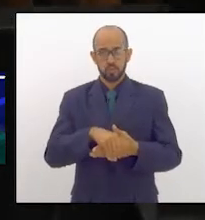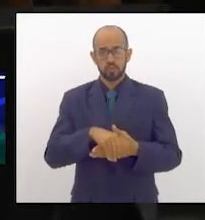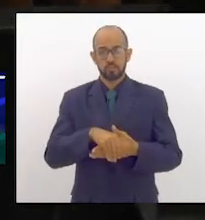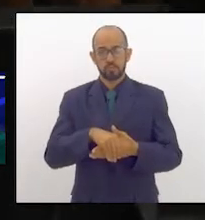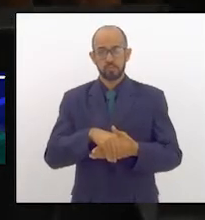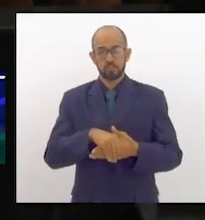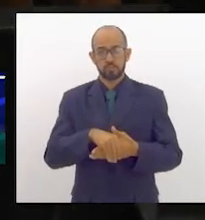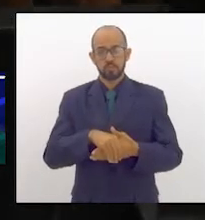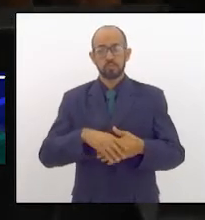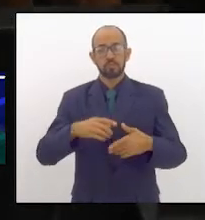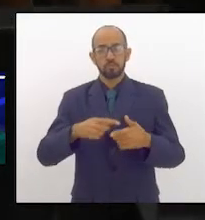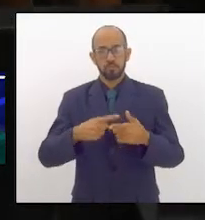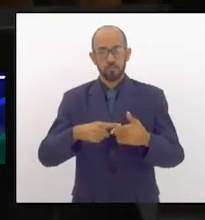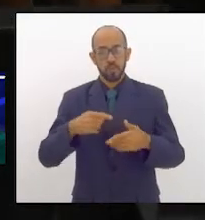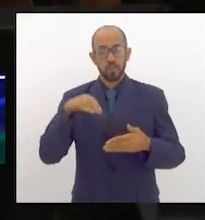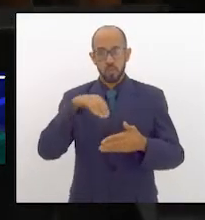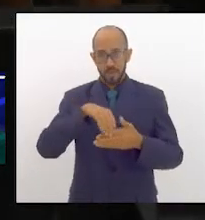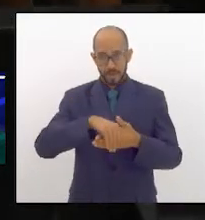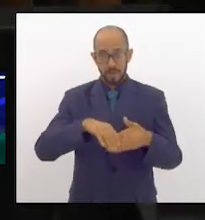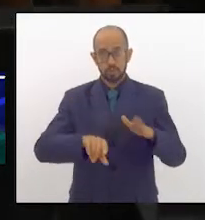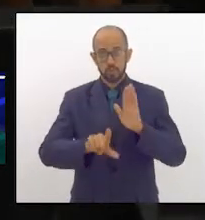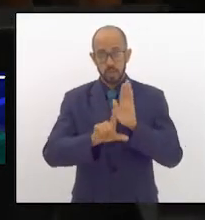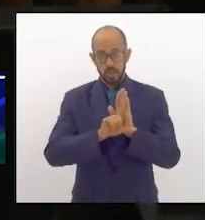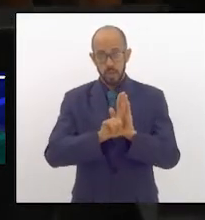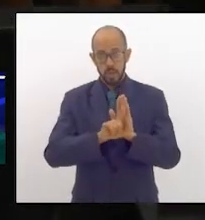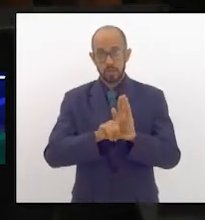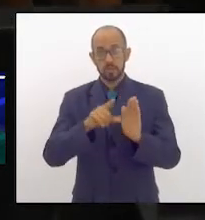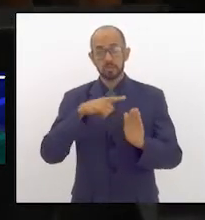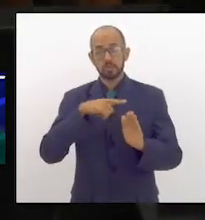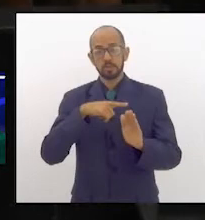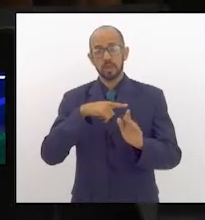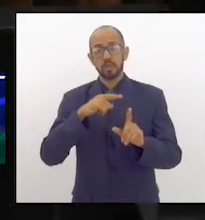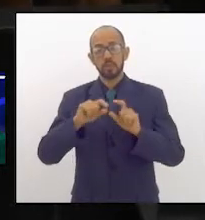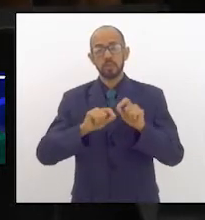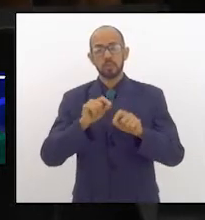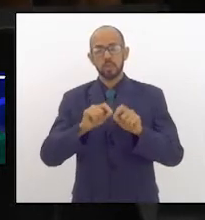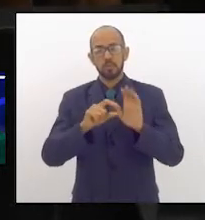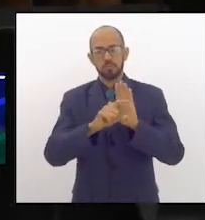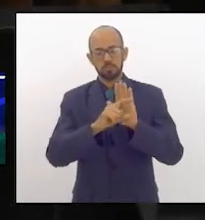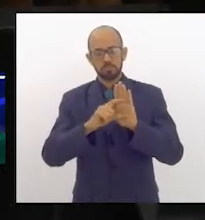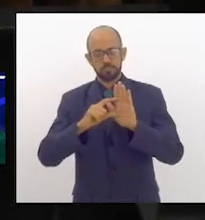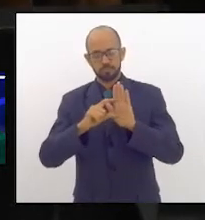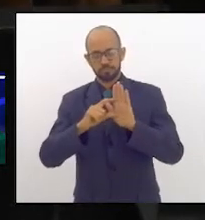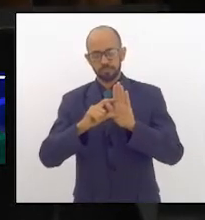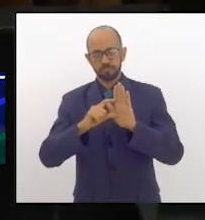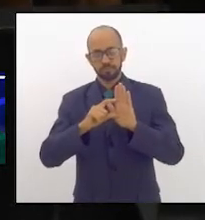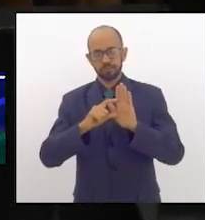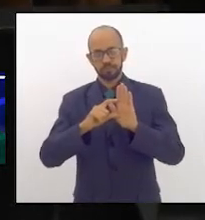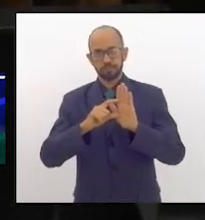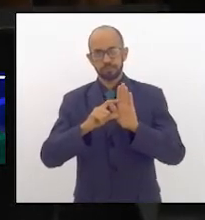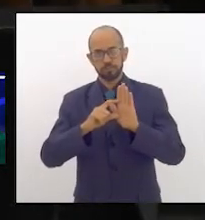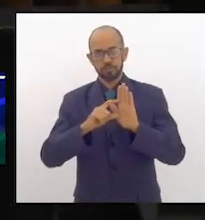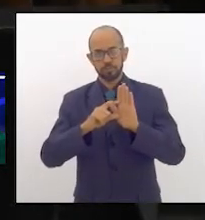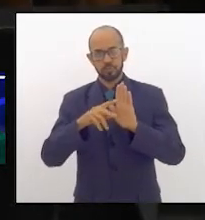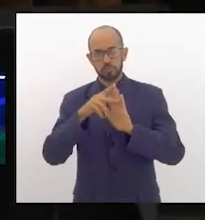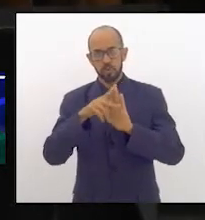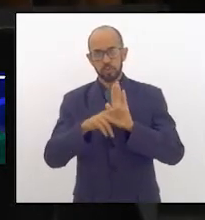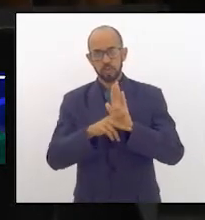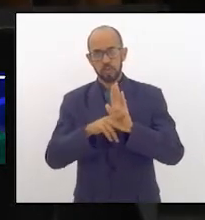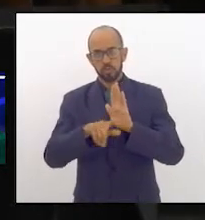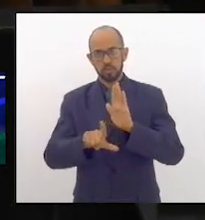É porque no anexo a lei tem uma minuta de projeto de lei municipal